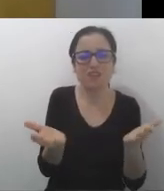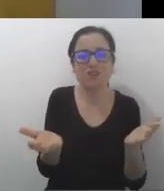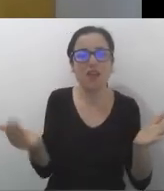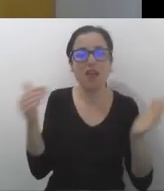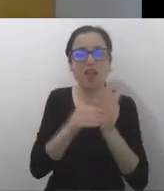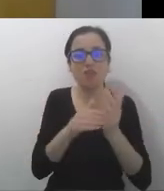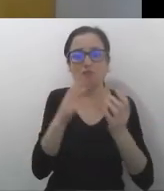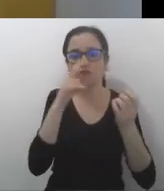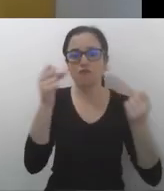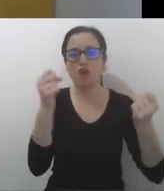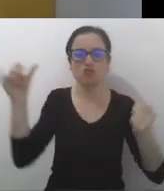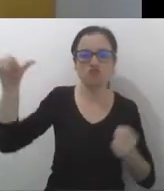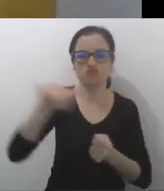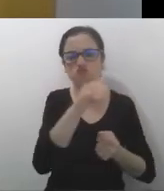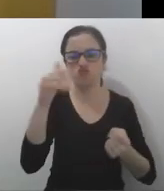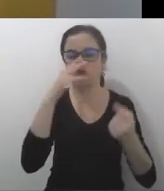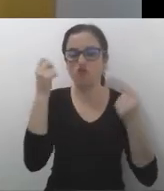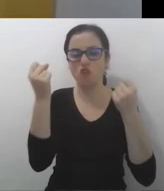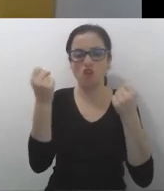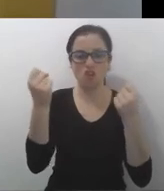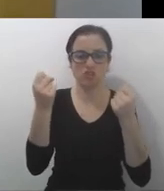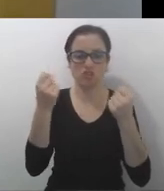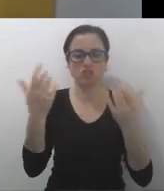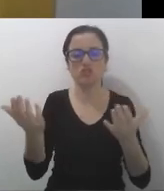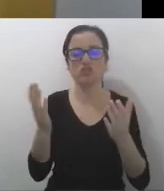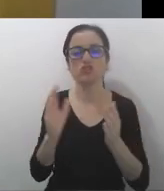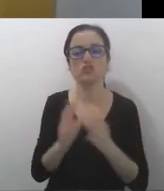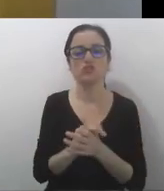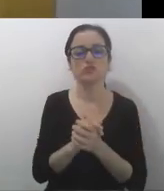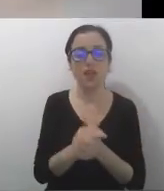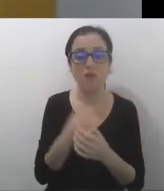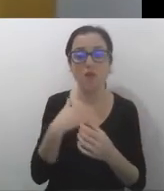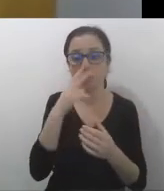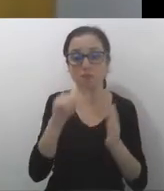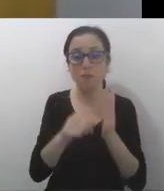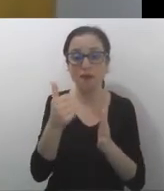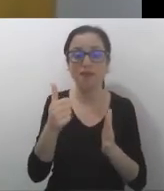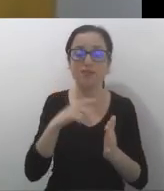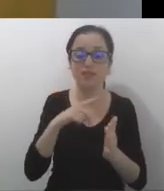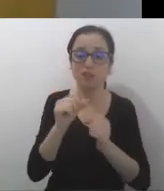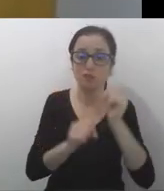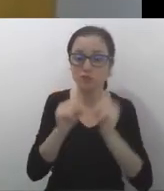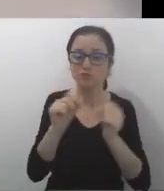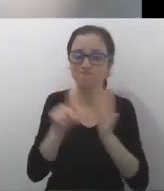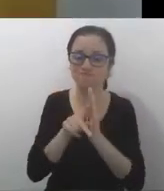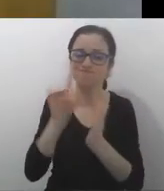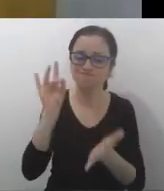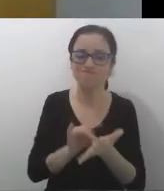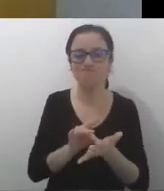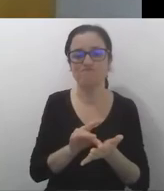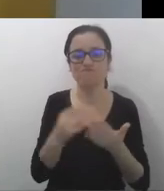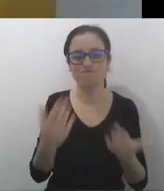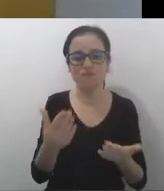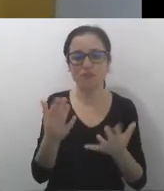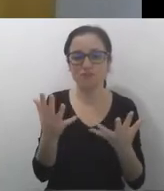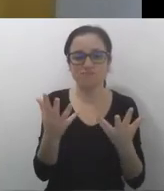que primeiro houve essa industrialização de fato, muito fantástica, muito rápida, com todos os problemas